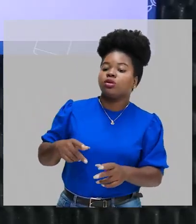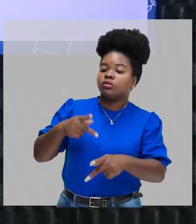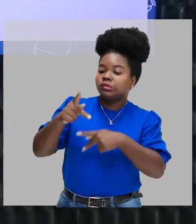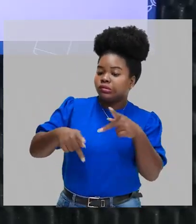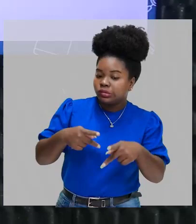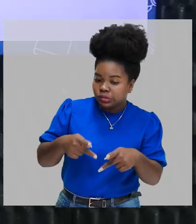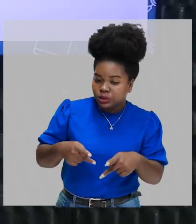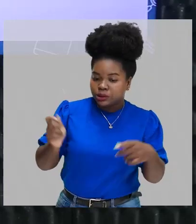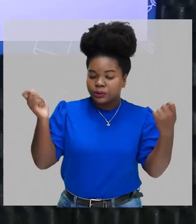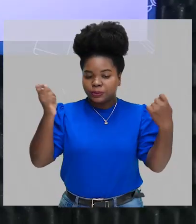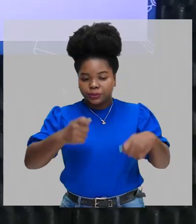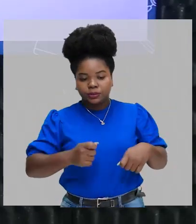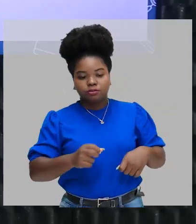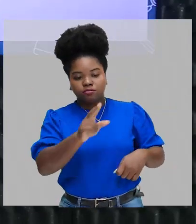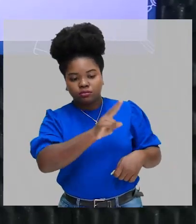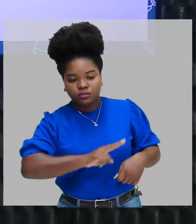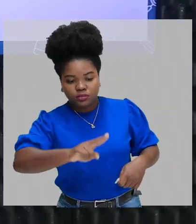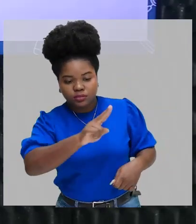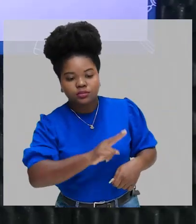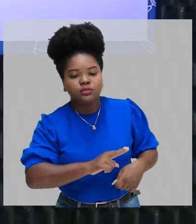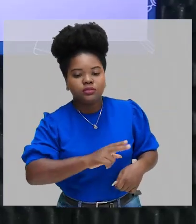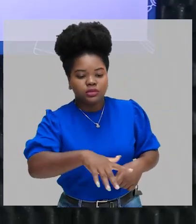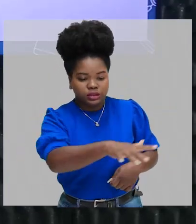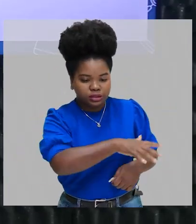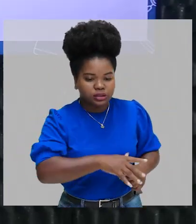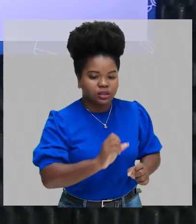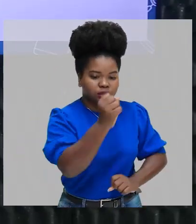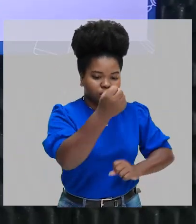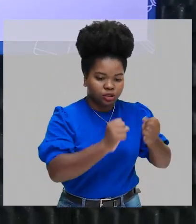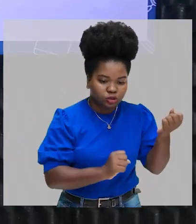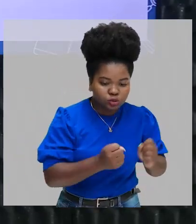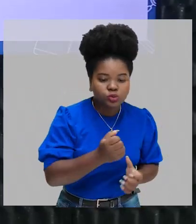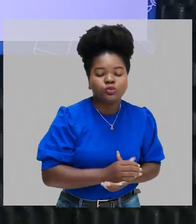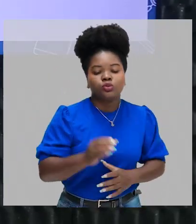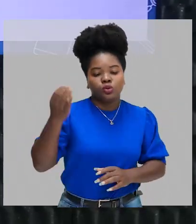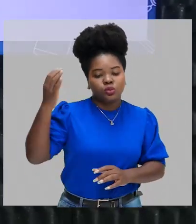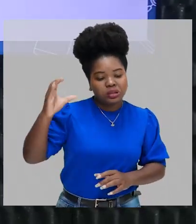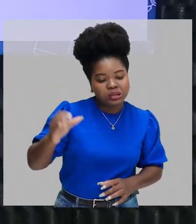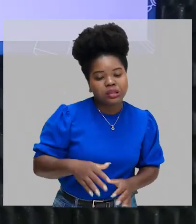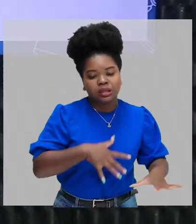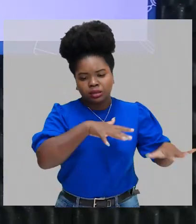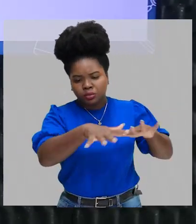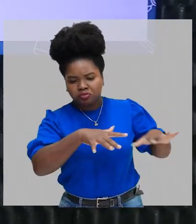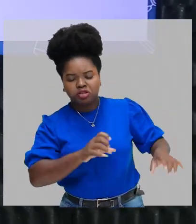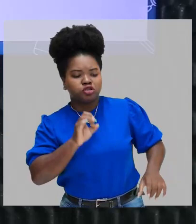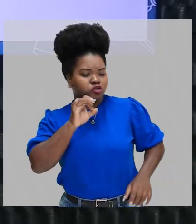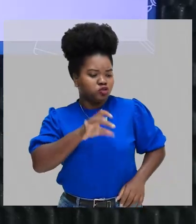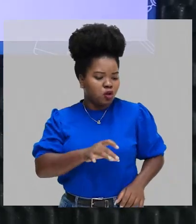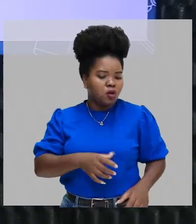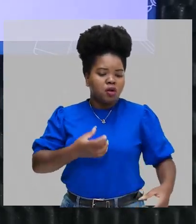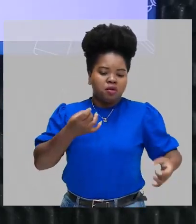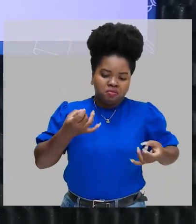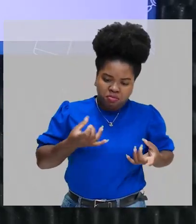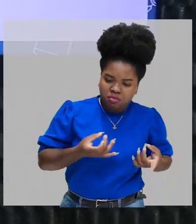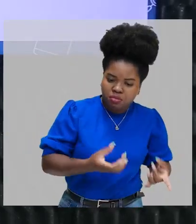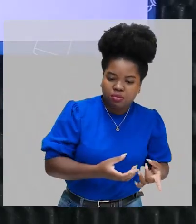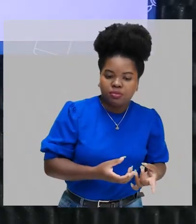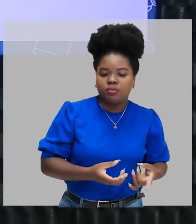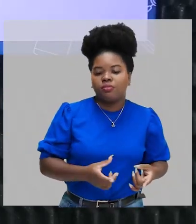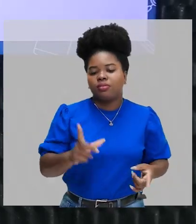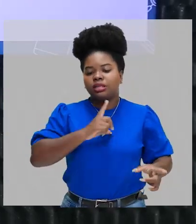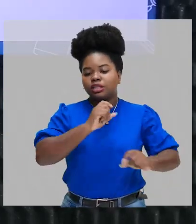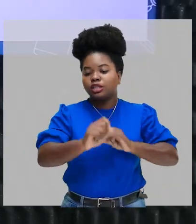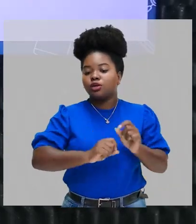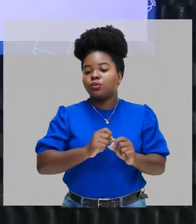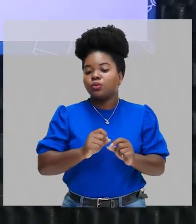utilizar dos meios da indústria cultural, que eram movidos apenas pela lógica de mercado, para imprimir